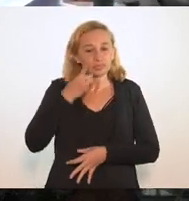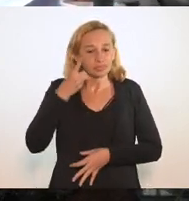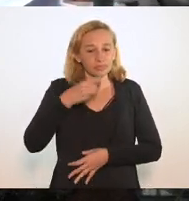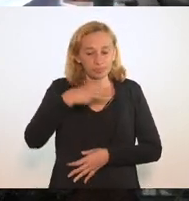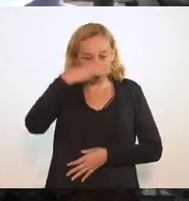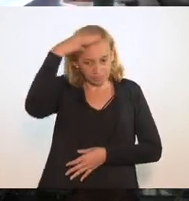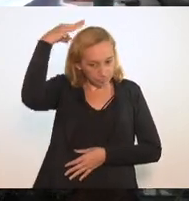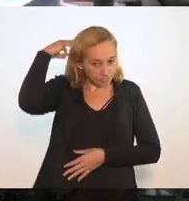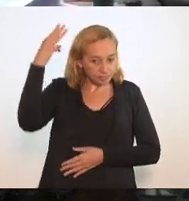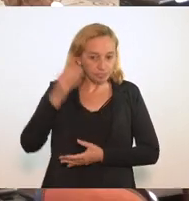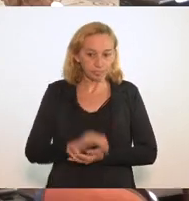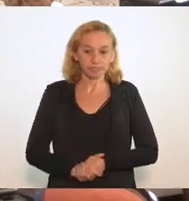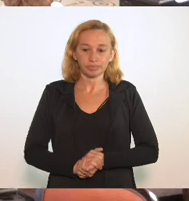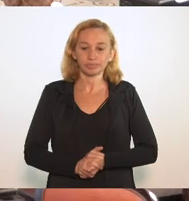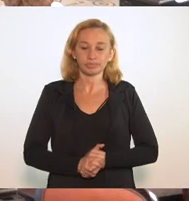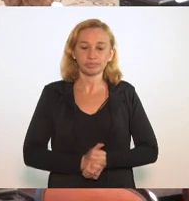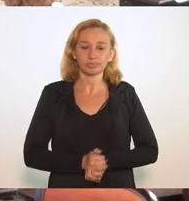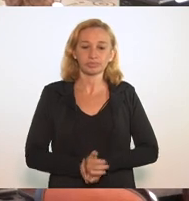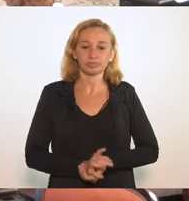Pacheco.